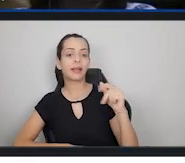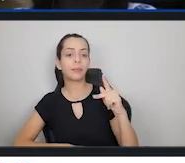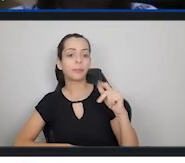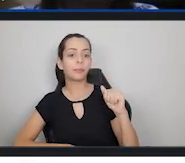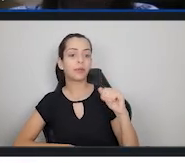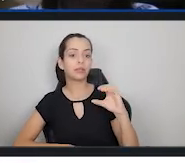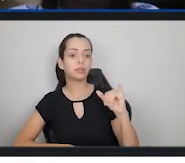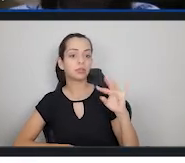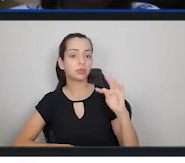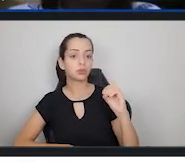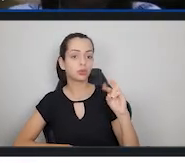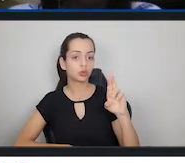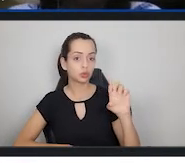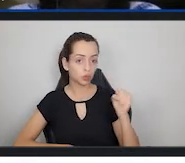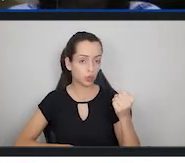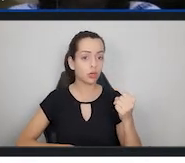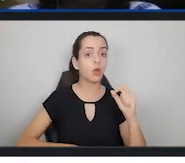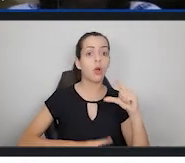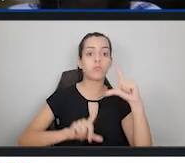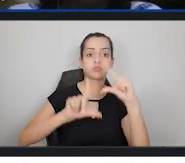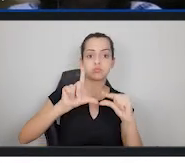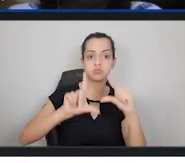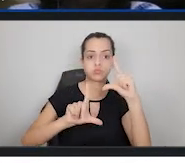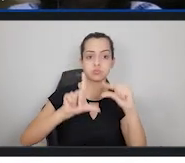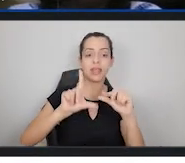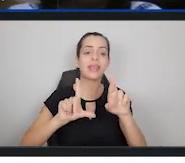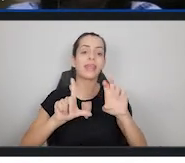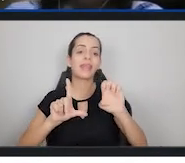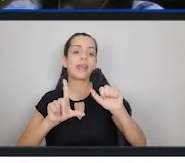terra aqui também para fazer a proteção desse sistema.